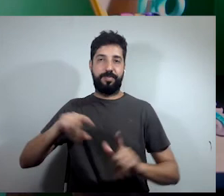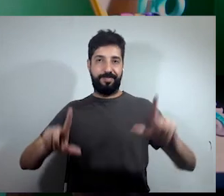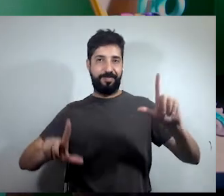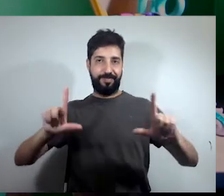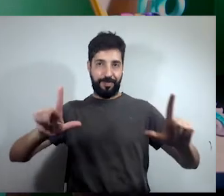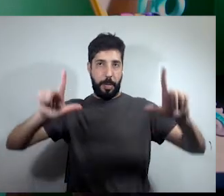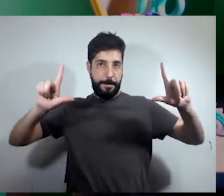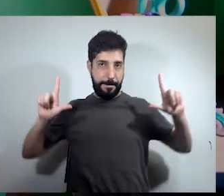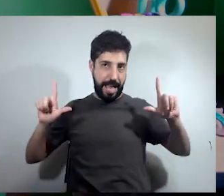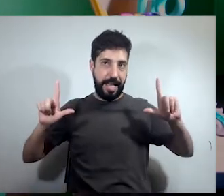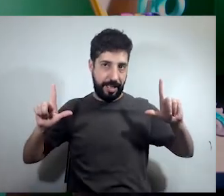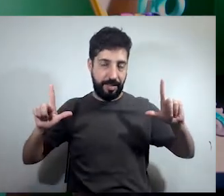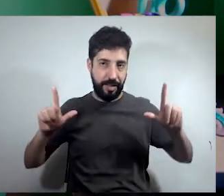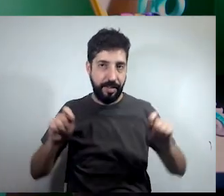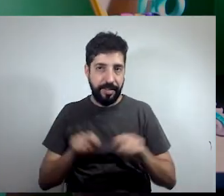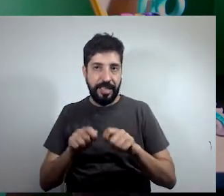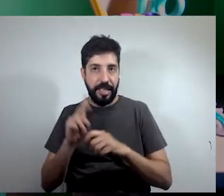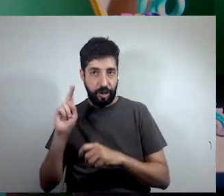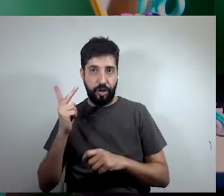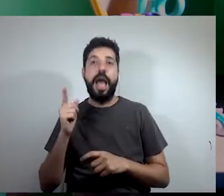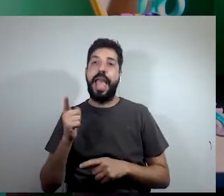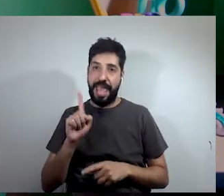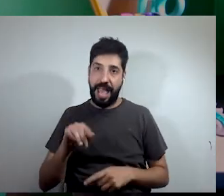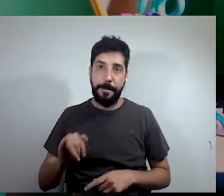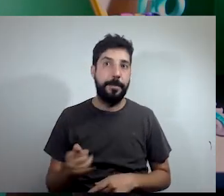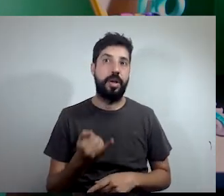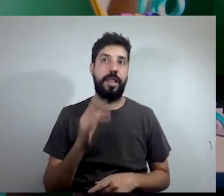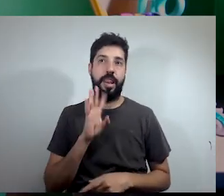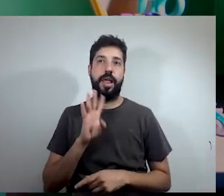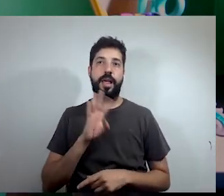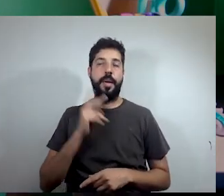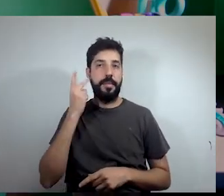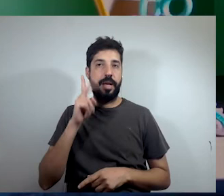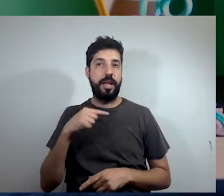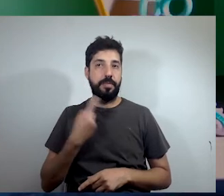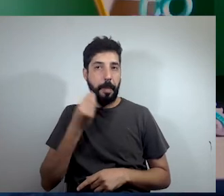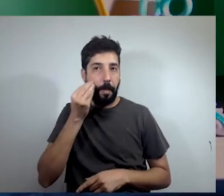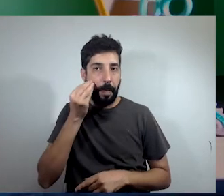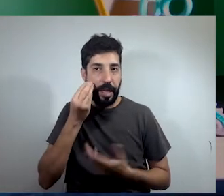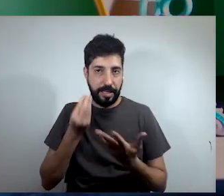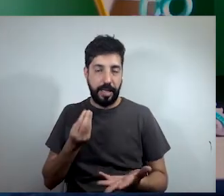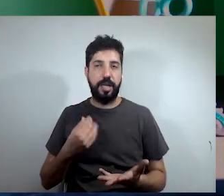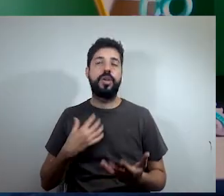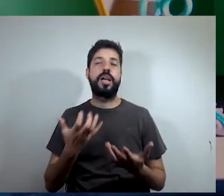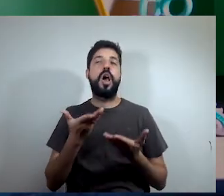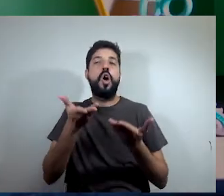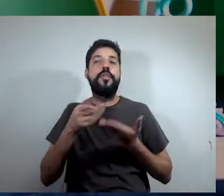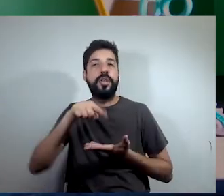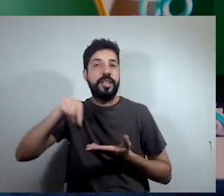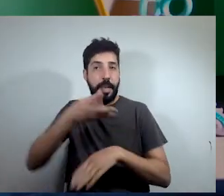da narrativa e da construção da história, é uma oportunidade muito bacana para a gente testar. Eu gostaria de convidar vocês